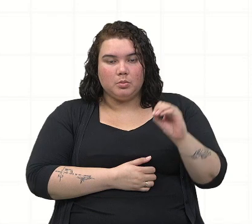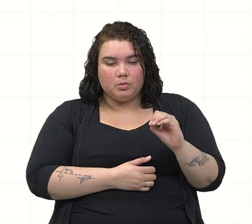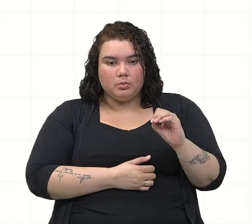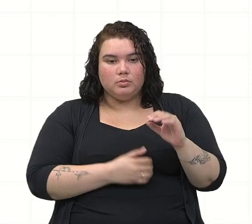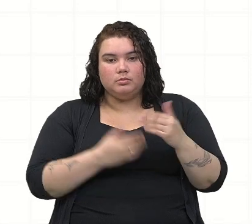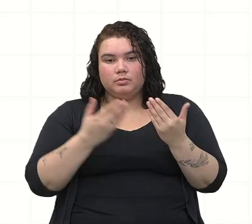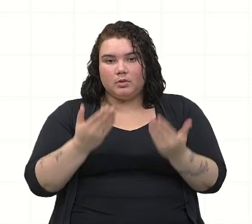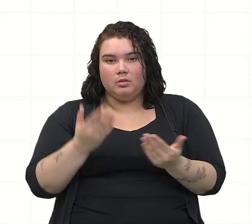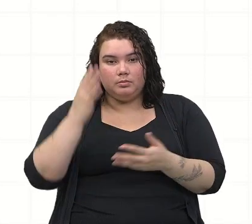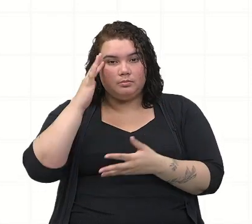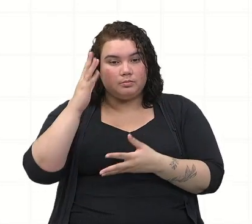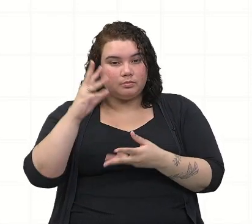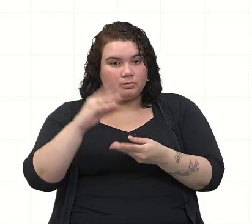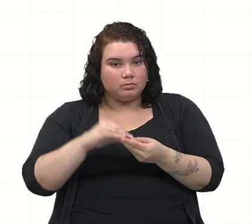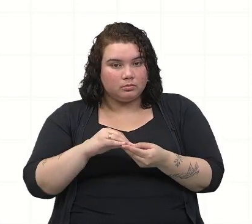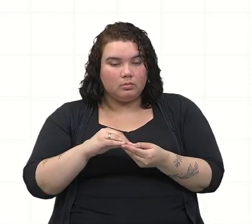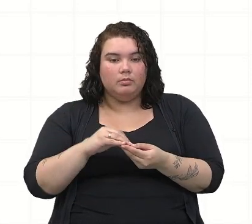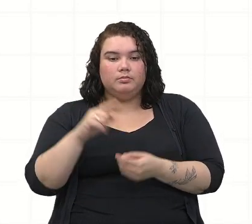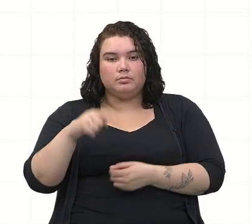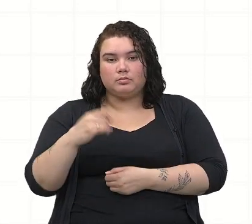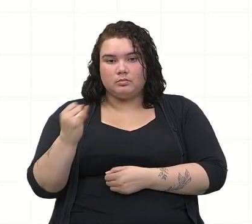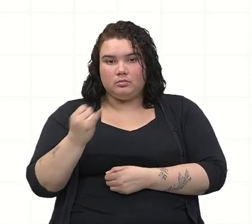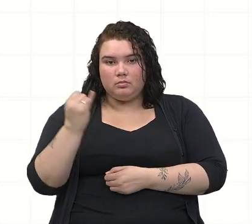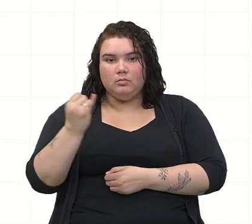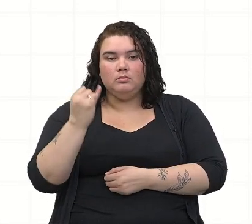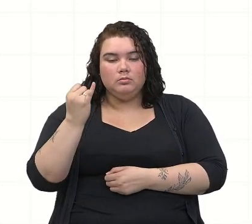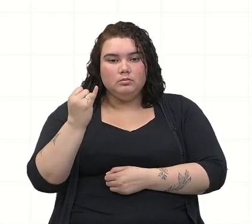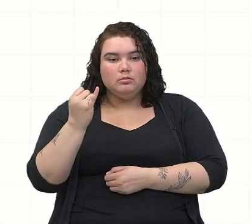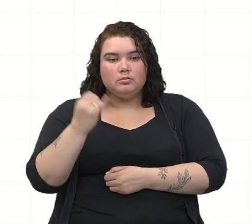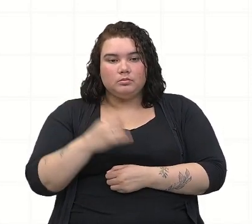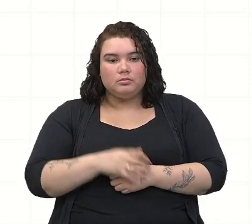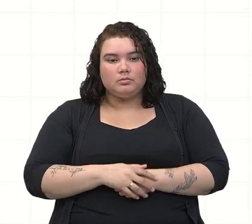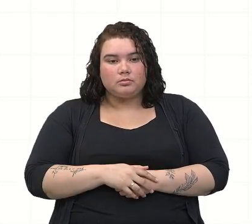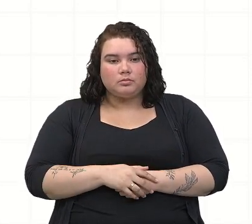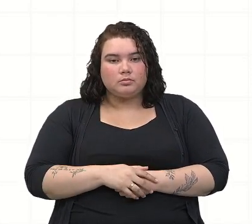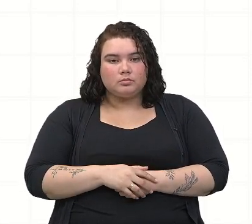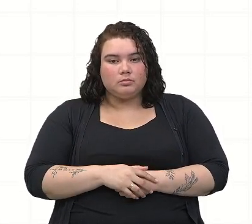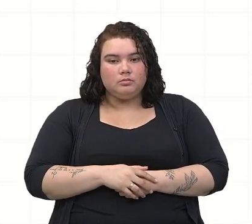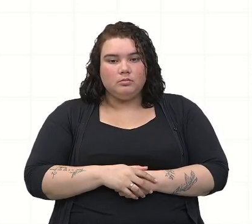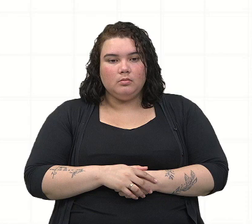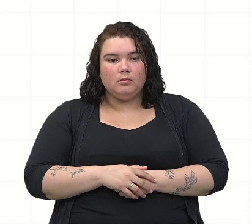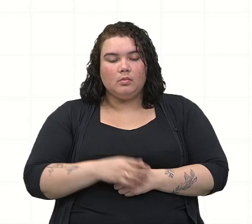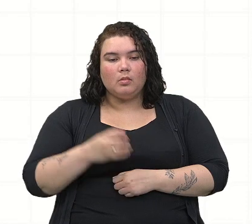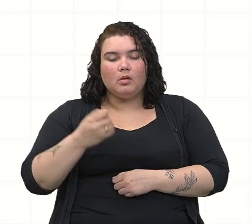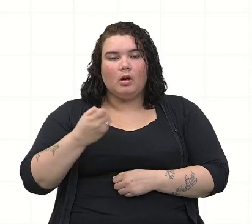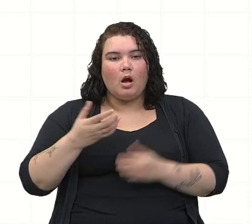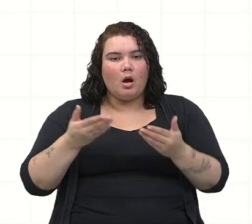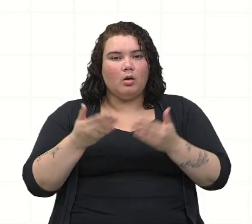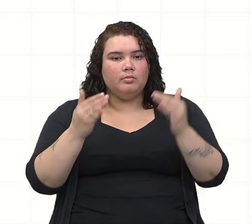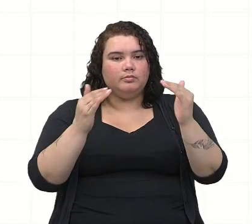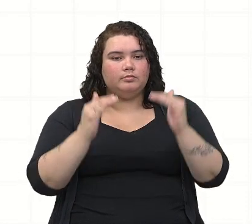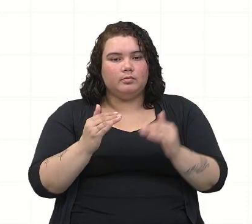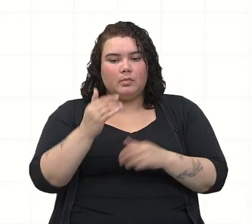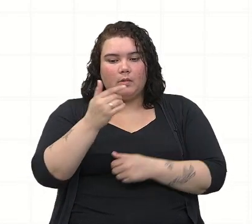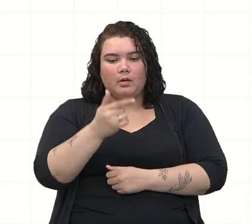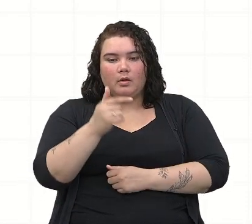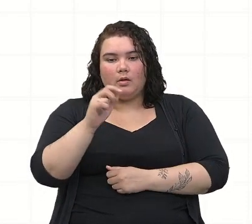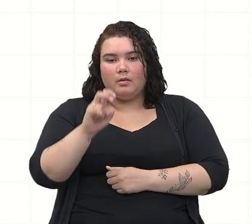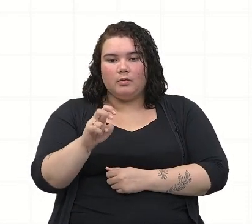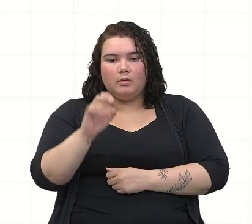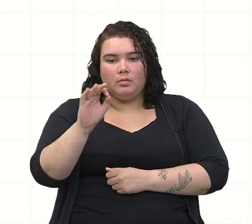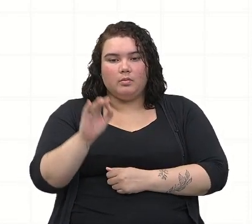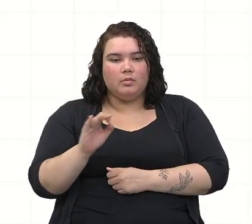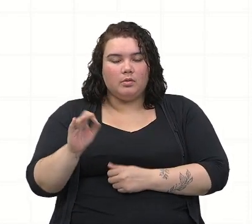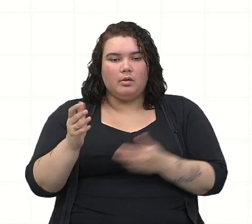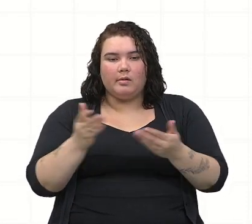esse entendimento é importante, né? E o 25%, agora vai ficando tudo mais